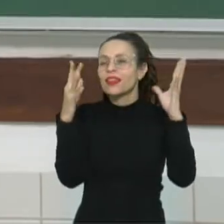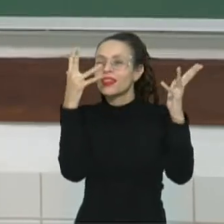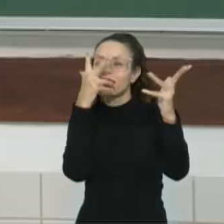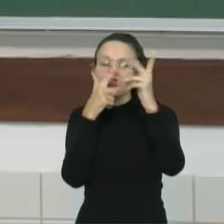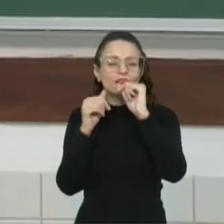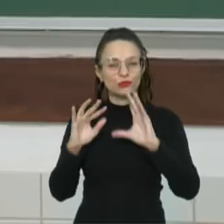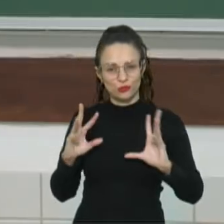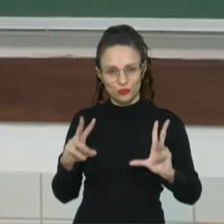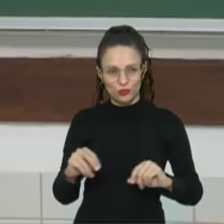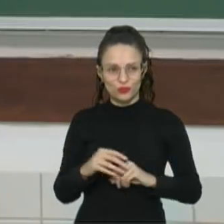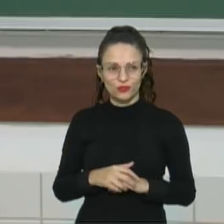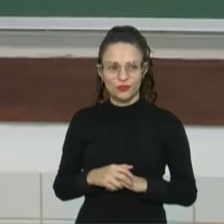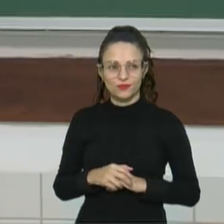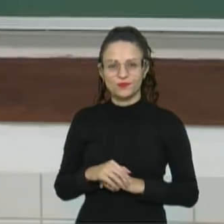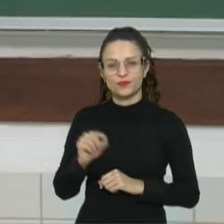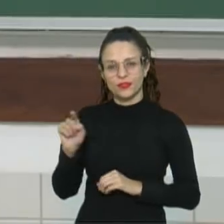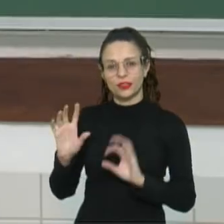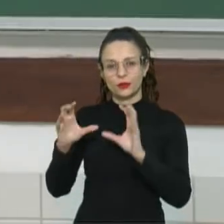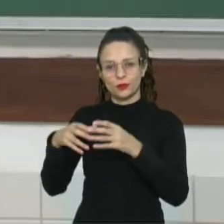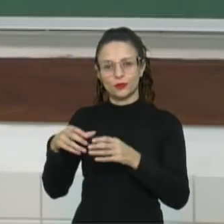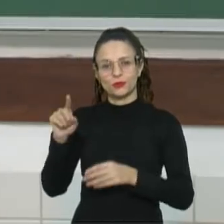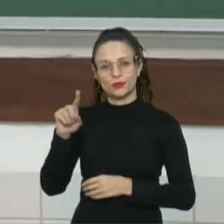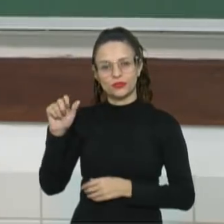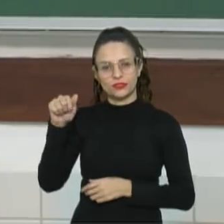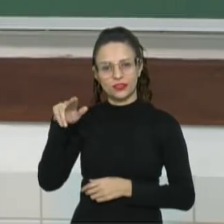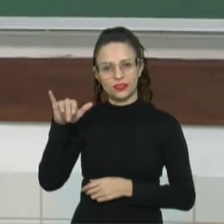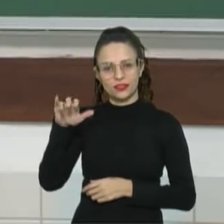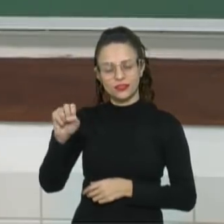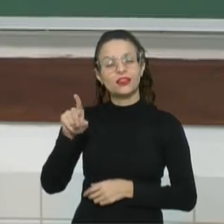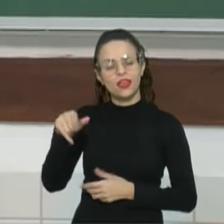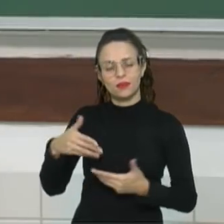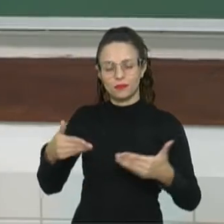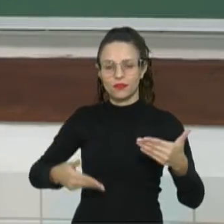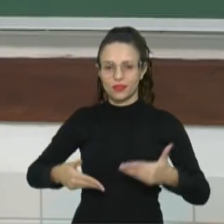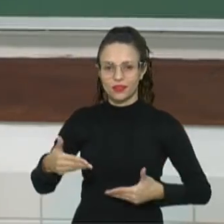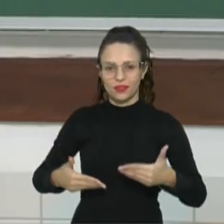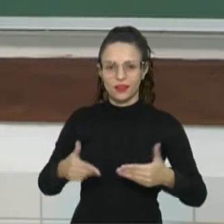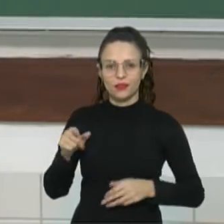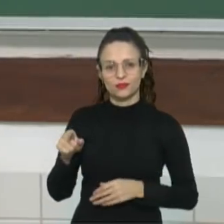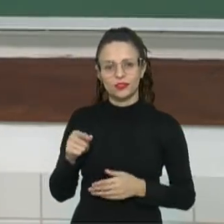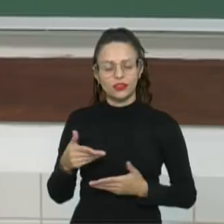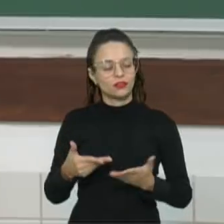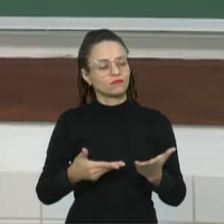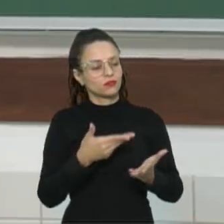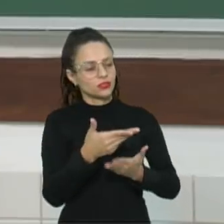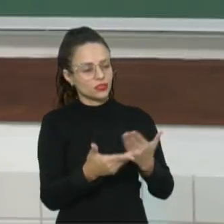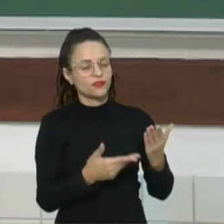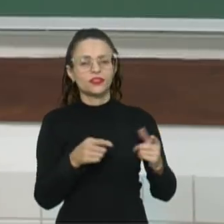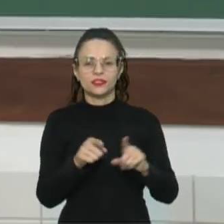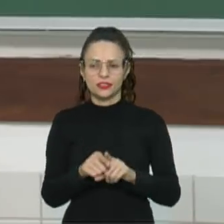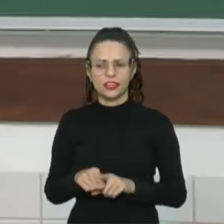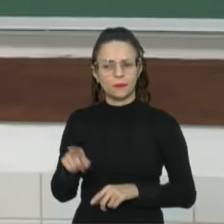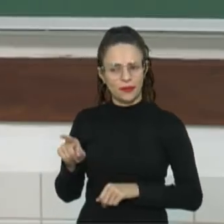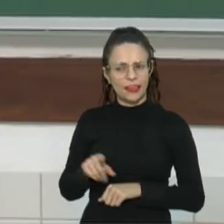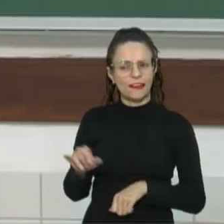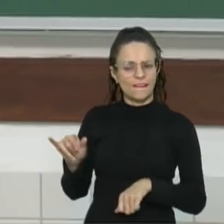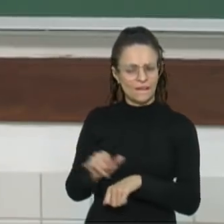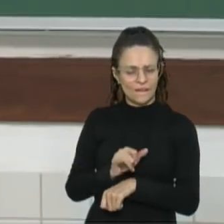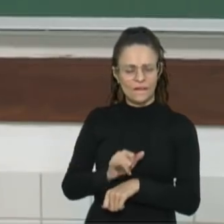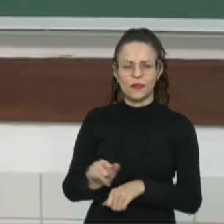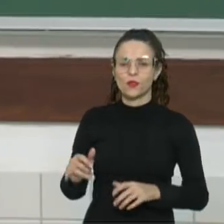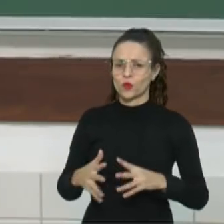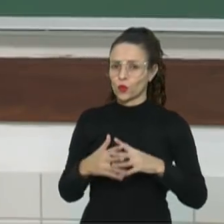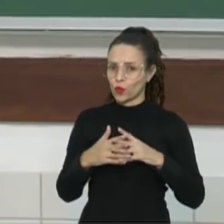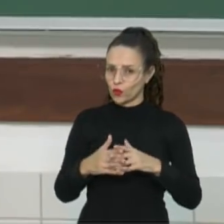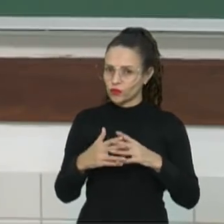tudo, né? E os Zanes, que são os criados, os empregados, né? Que estão ali para servir, mas também aprontam muita confusão,